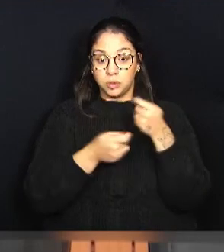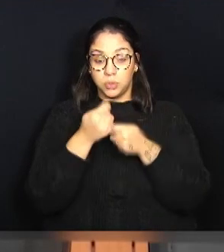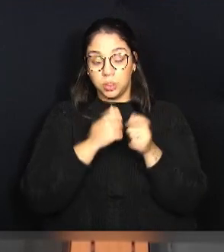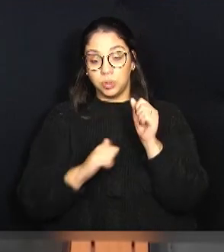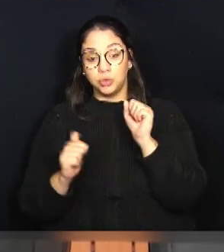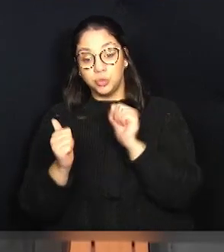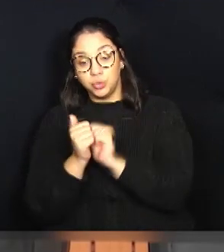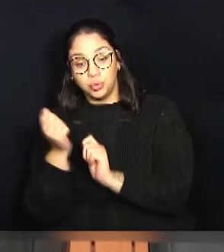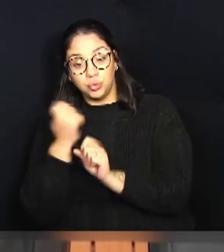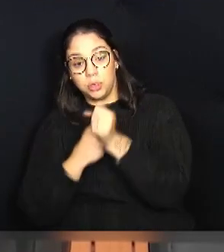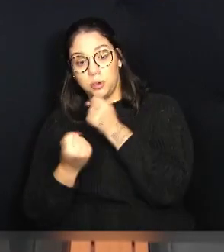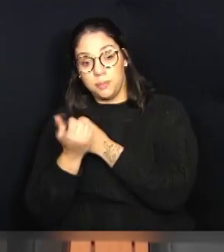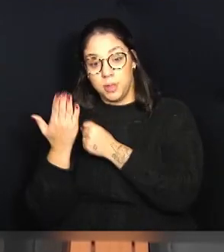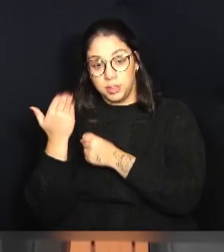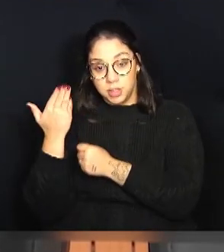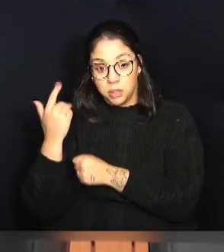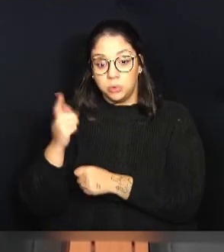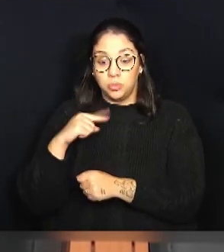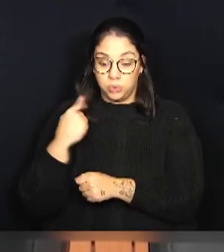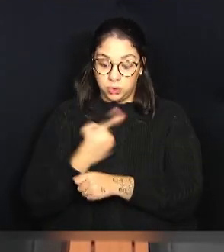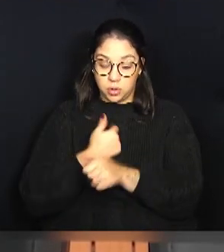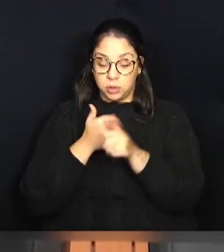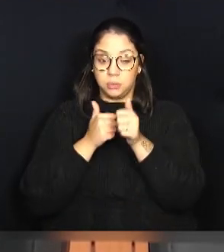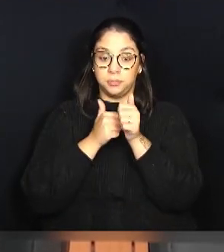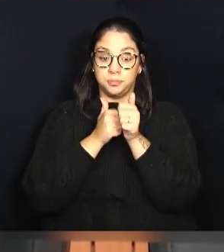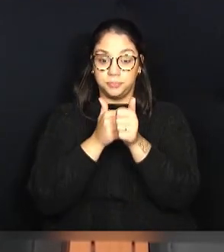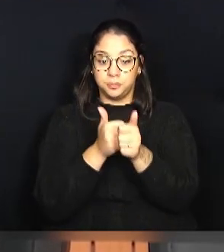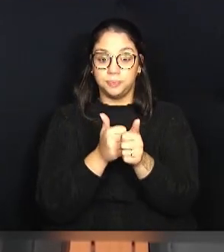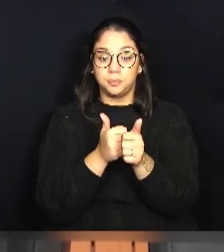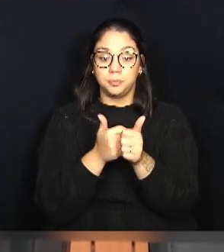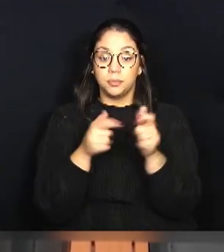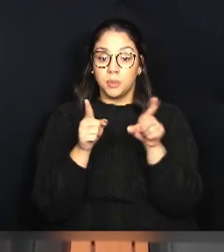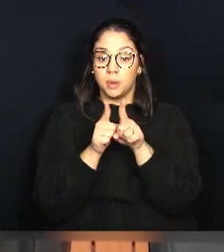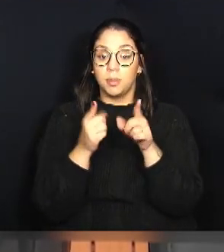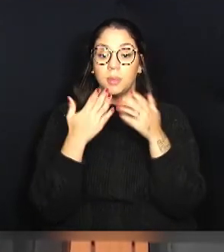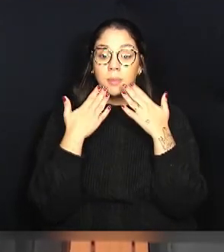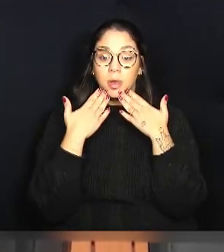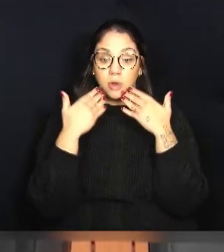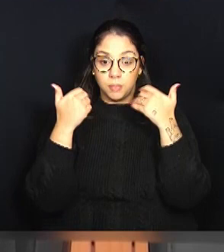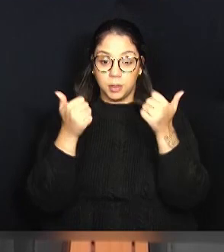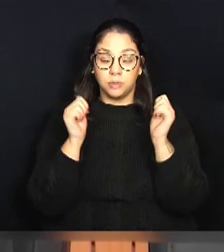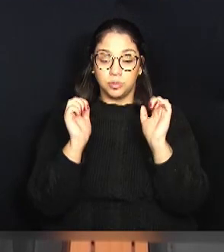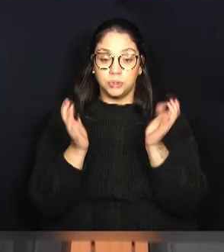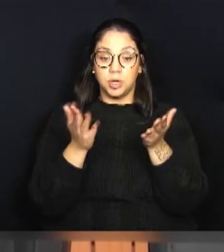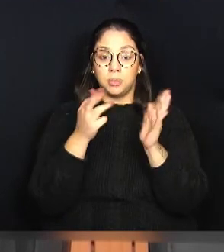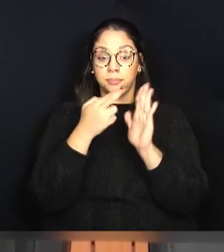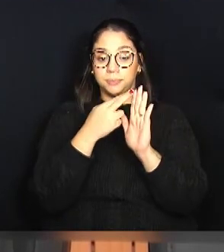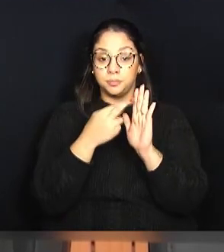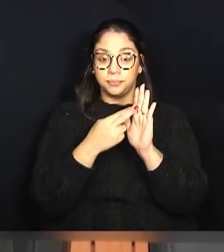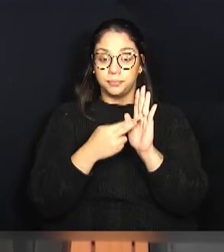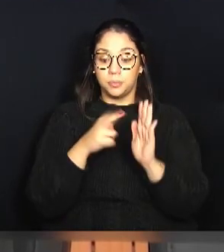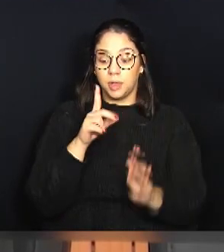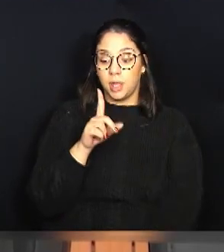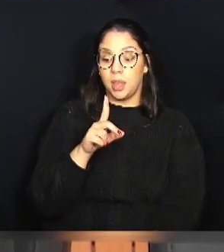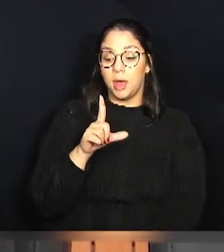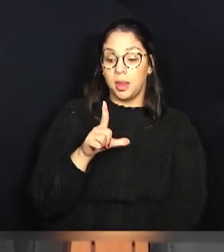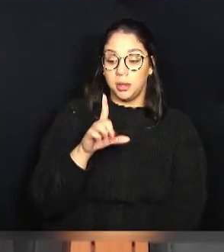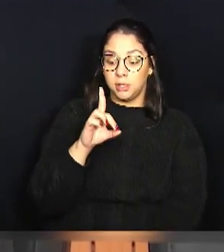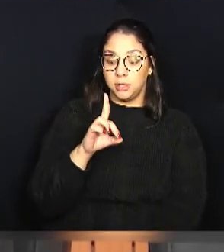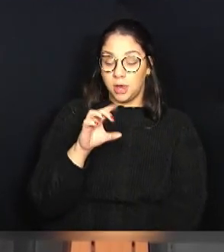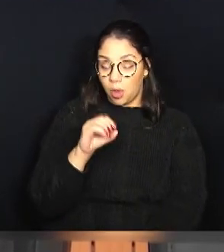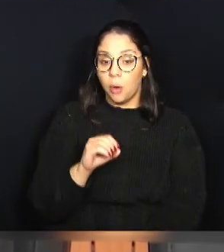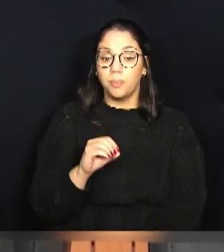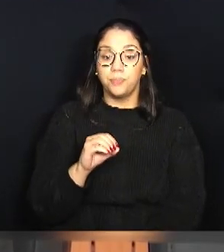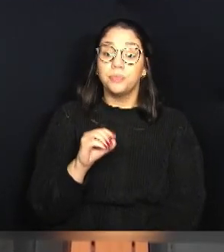do ano passado, que estamos seguindo. Já melhoramos esse regramento com a LDO. Na LDO já